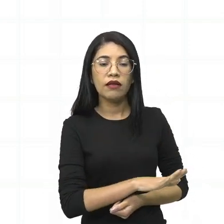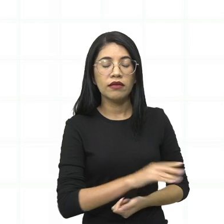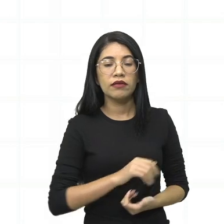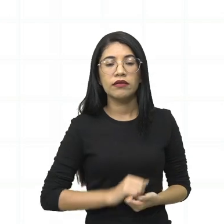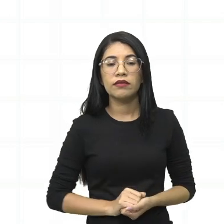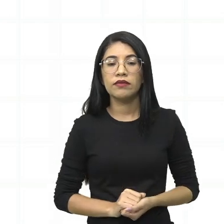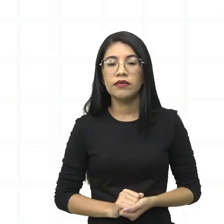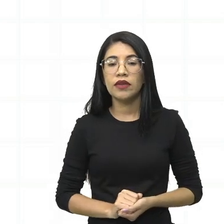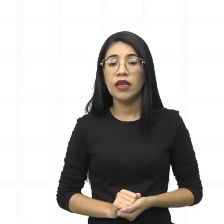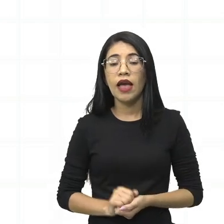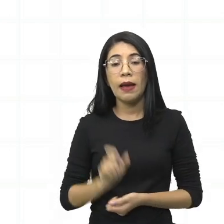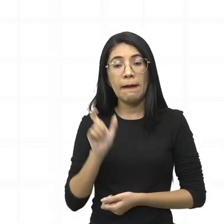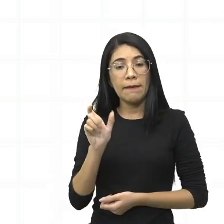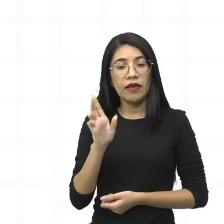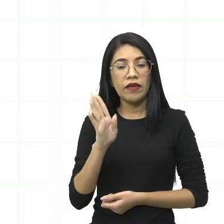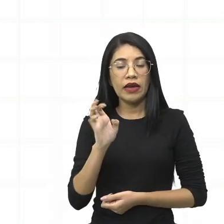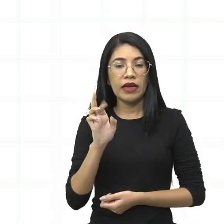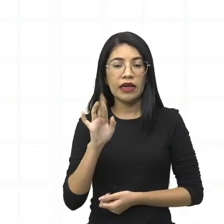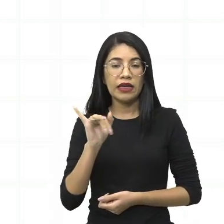criança